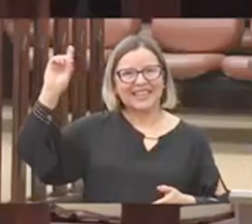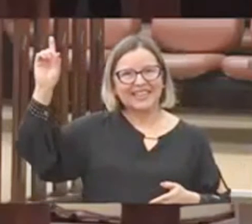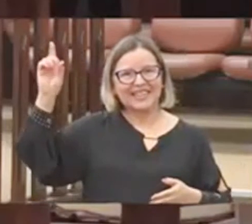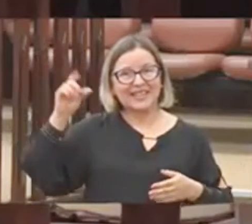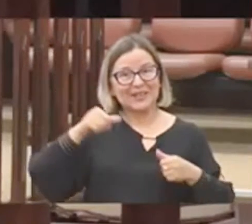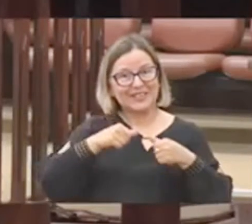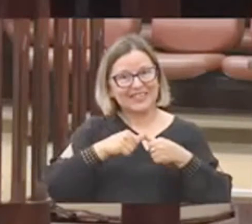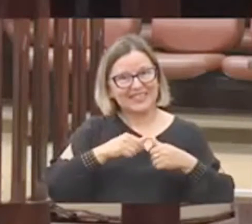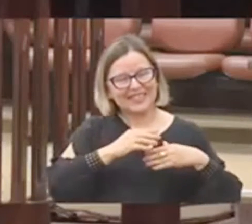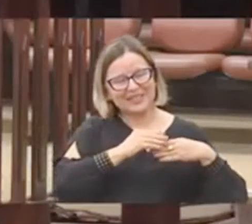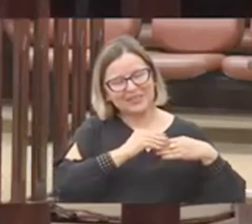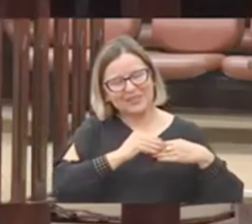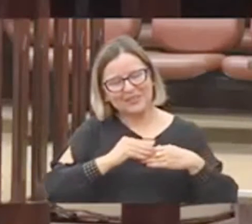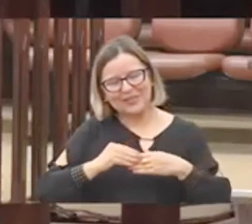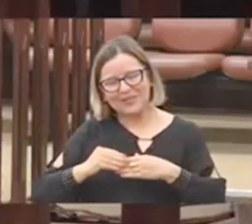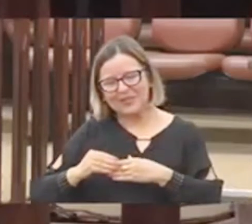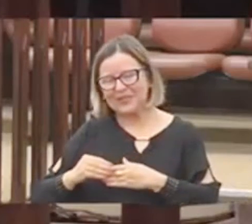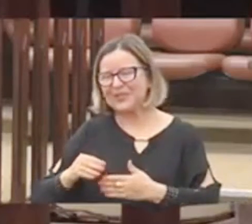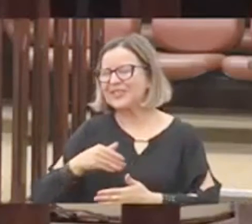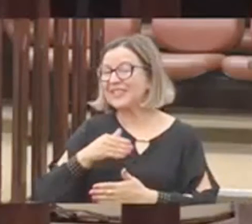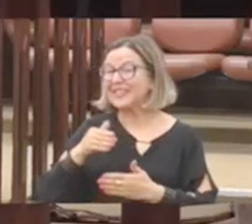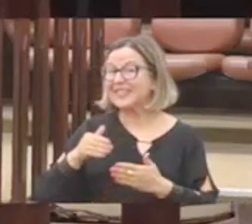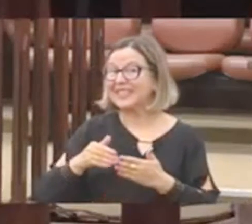todas as coisas, que Ele não perdeu a sua mão.